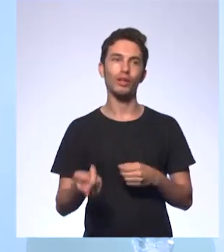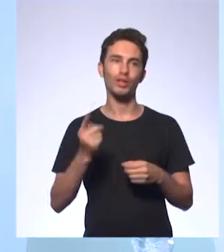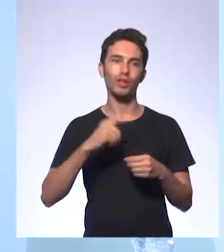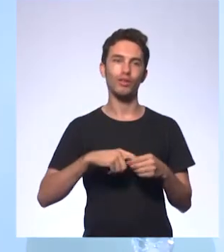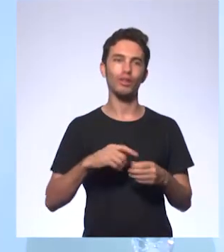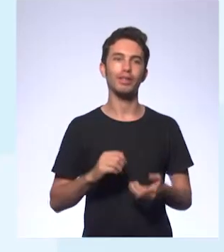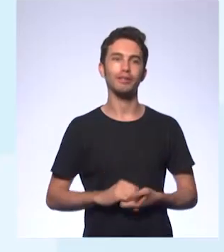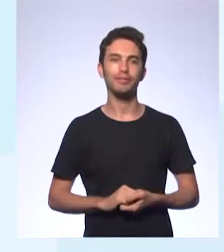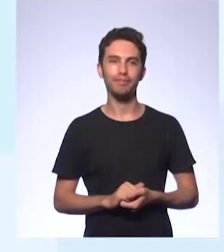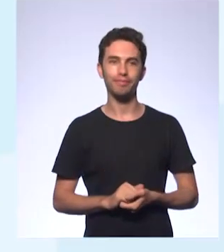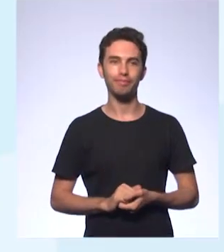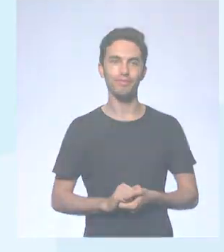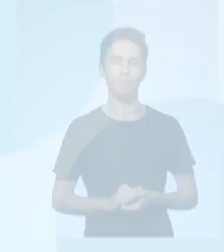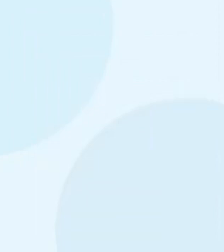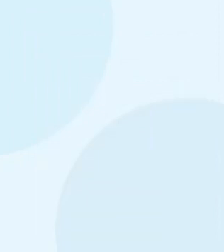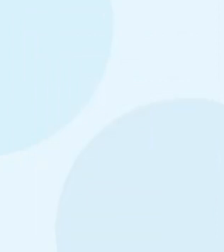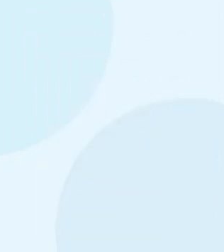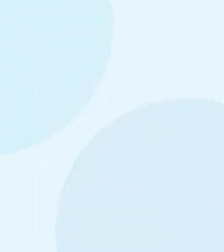volta.